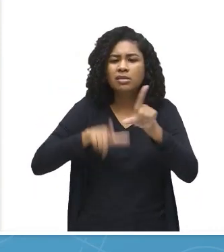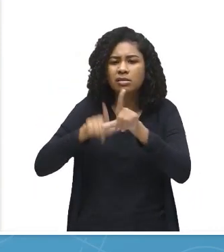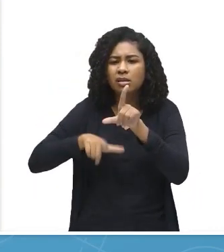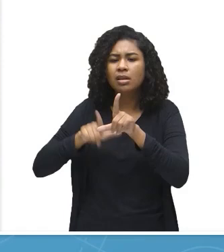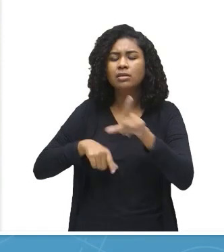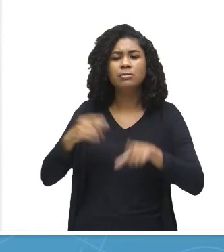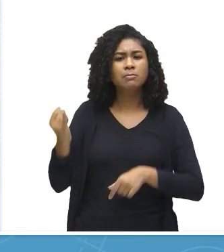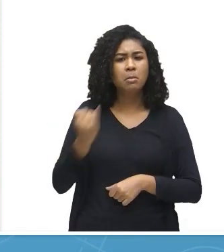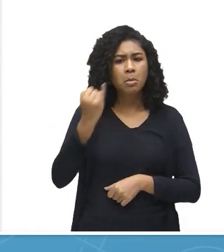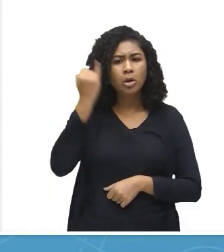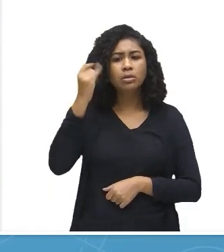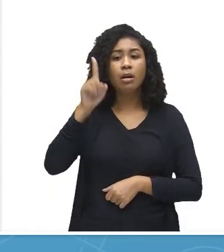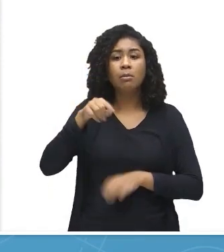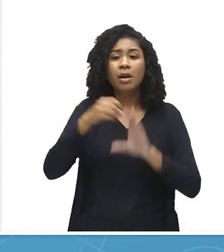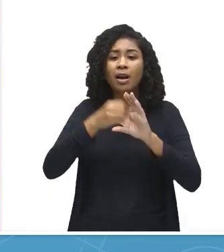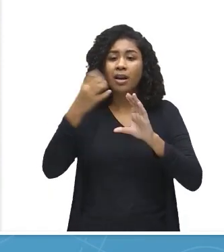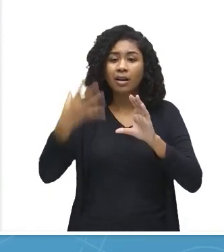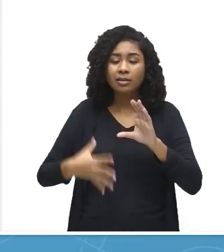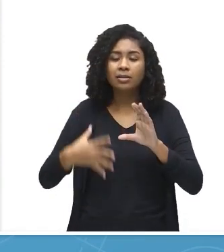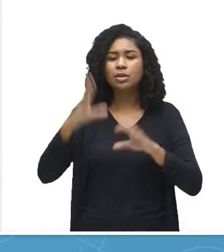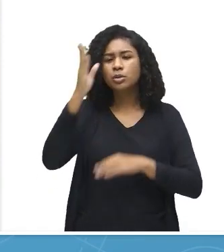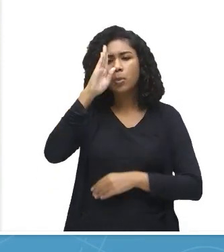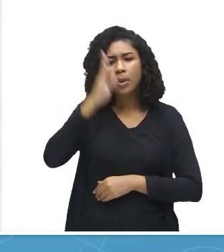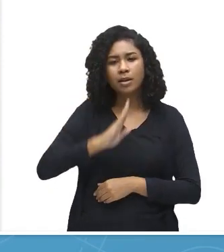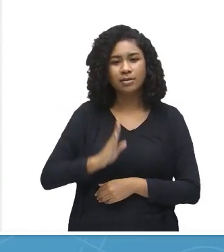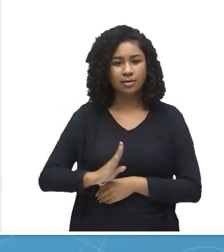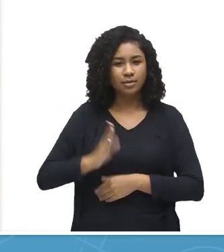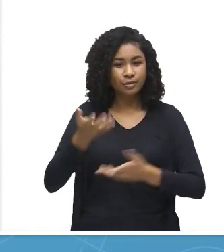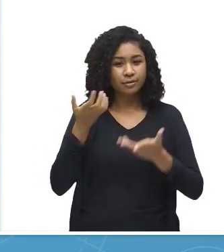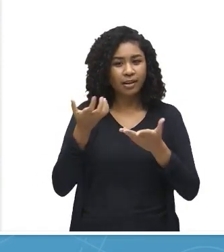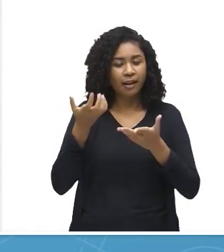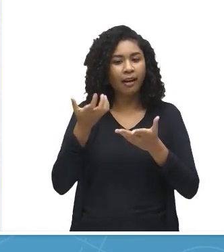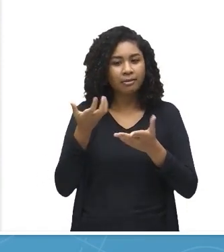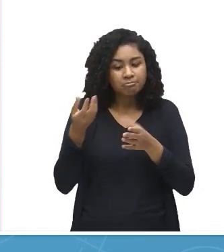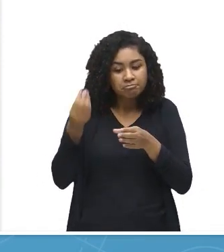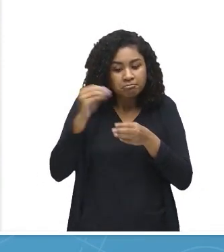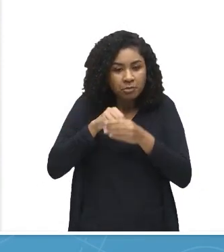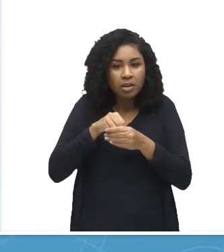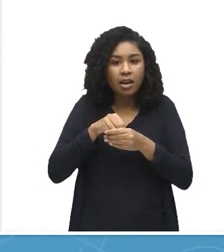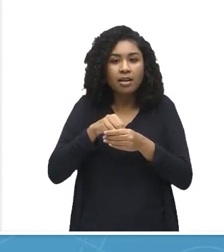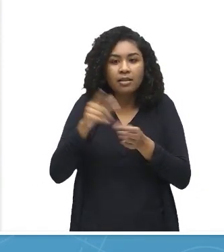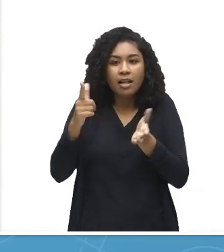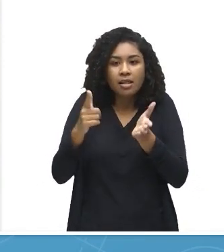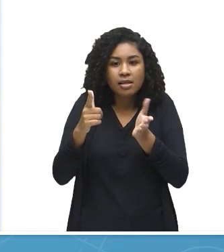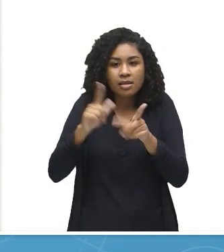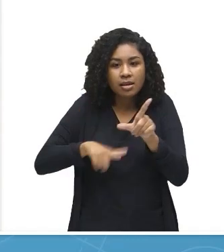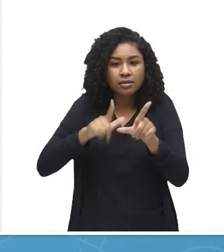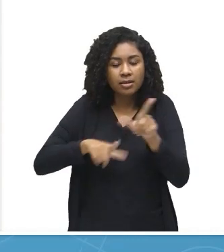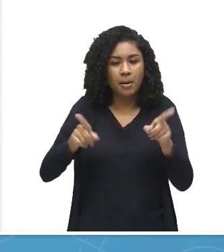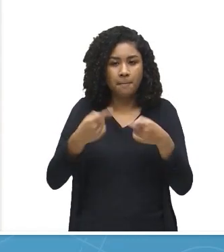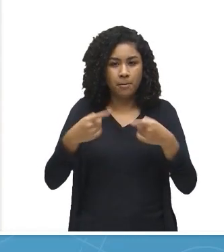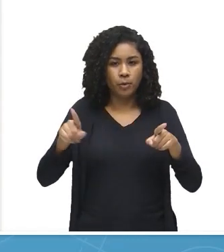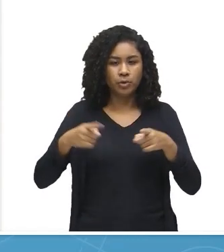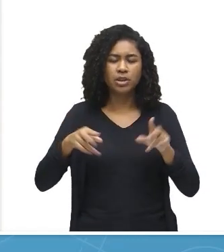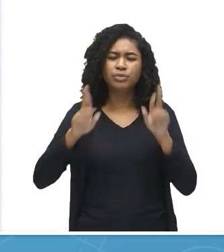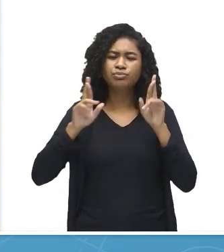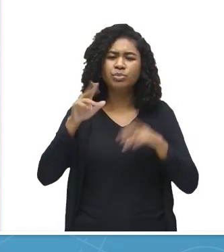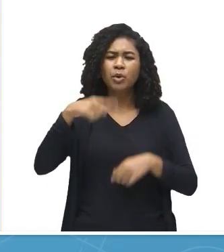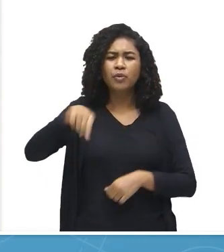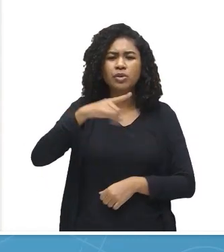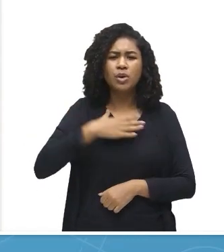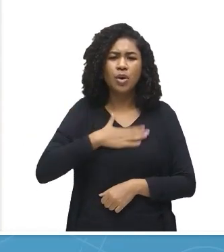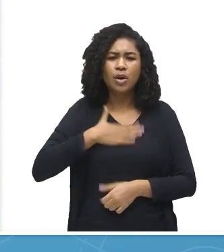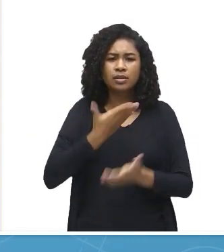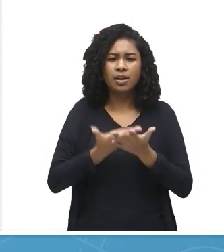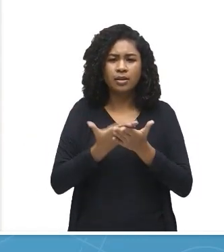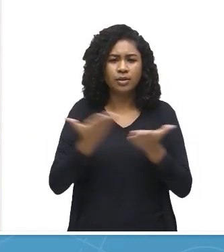essa característica do país, né? E está envolvido com o ritmo brasileiro. Eu espero que vocês tenham gostado da